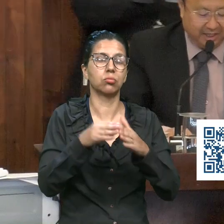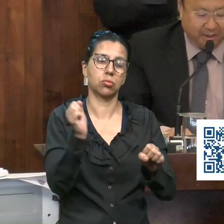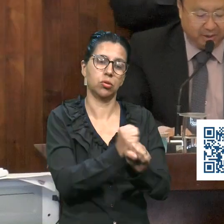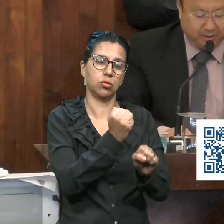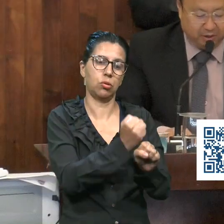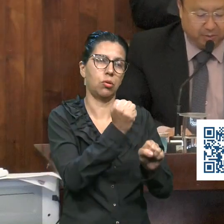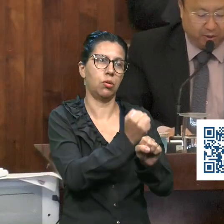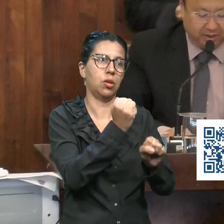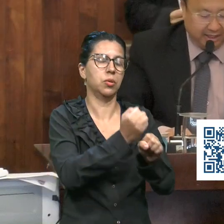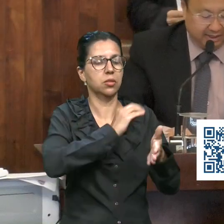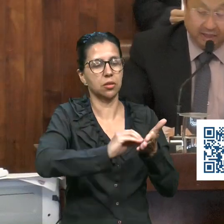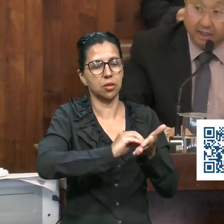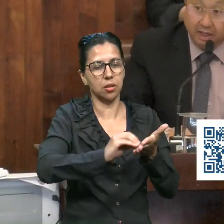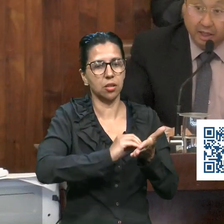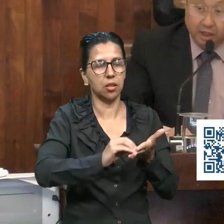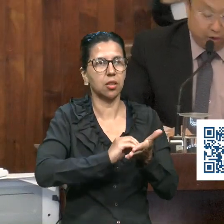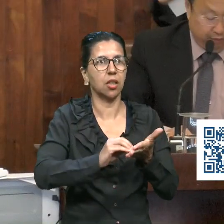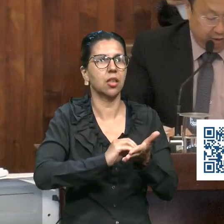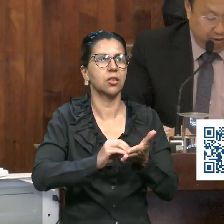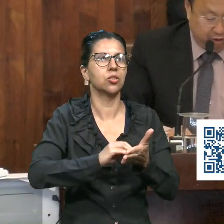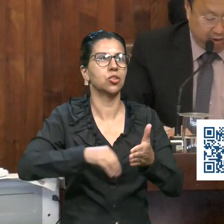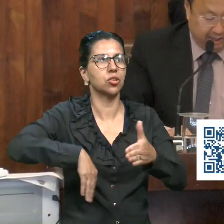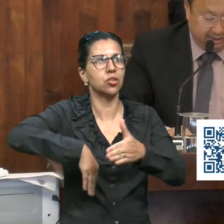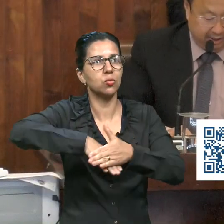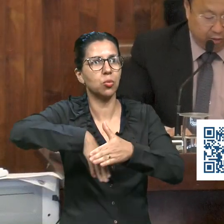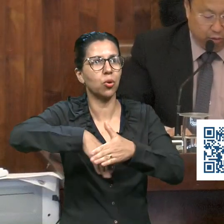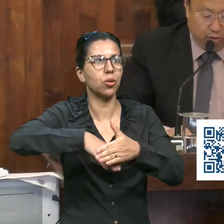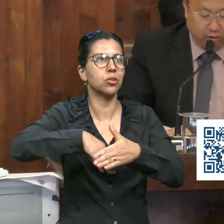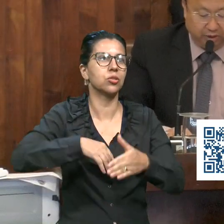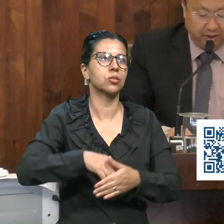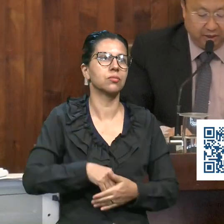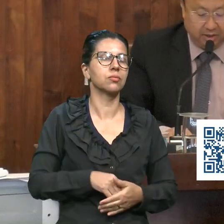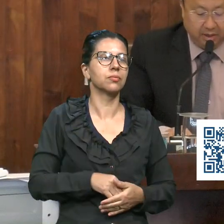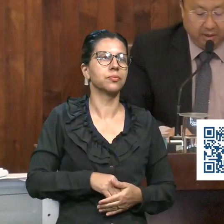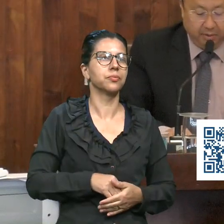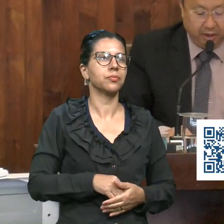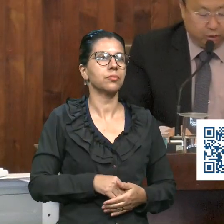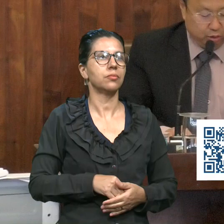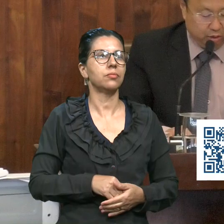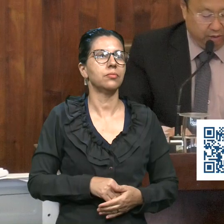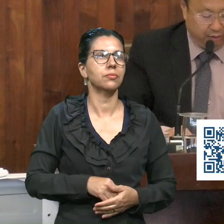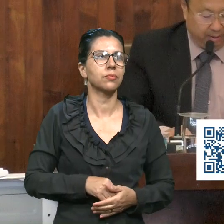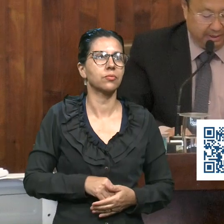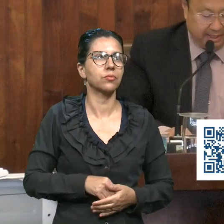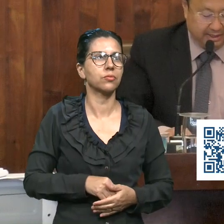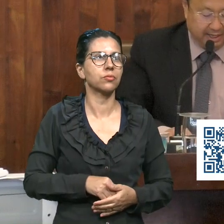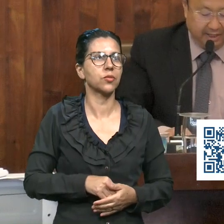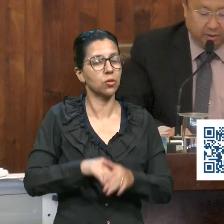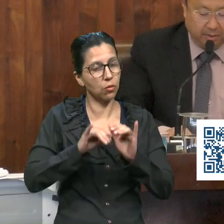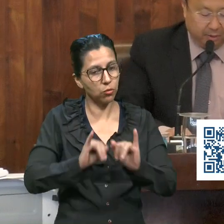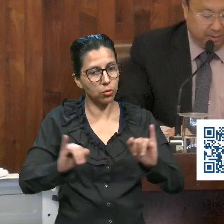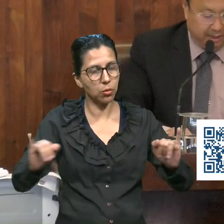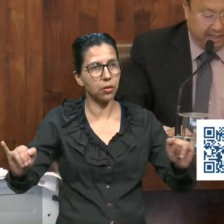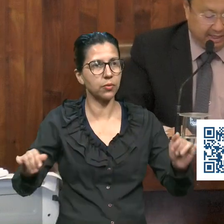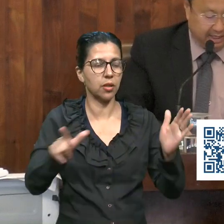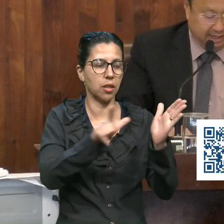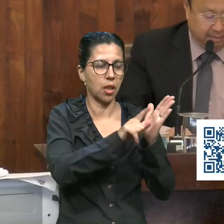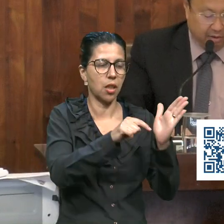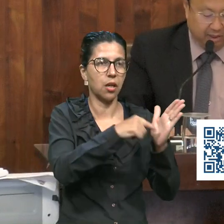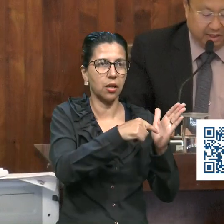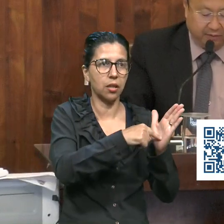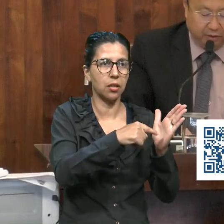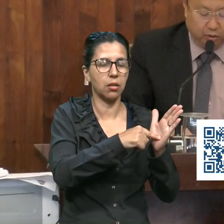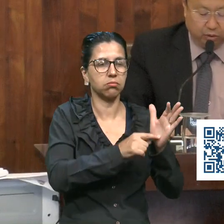e do secretário municipal de Esportes, Lazer e Juventude, senhor Gastão Lúcio Rodrigues Pinheiro Júnior, informar essa casa de lei sobre a possibilidade de